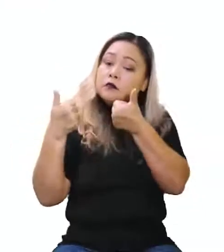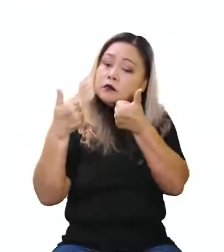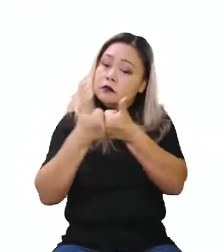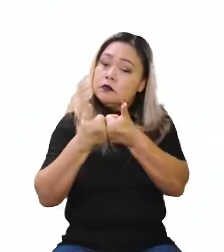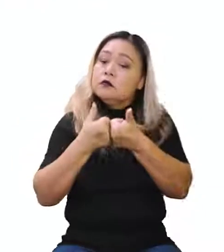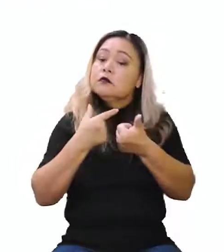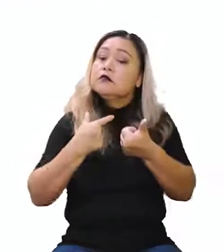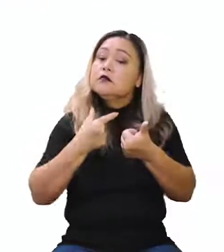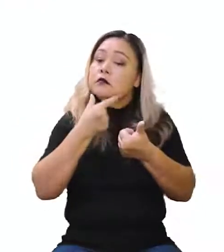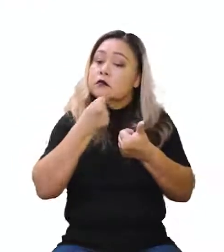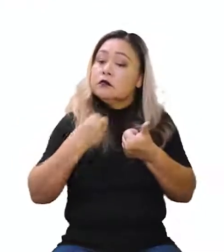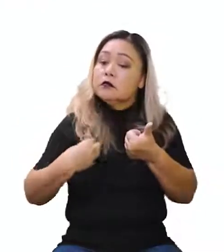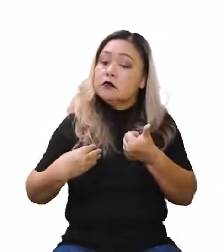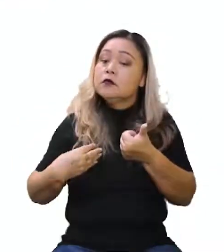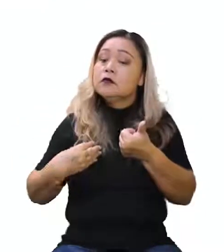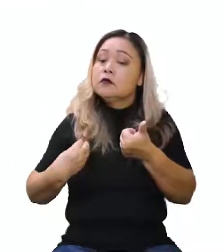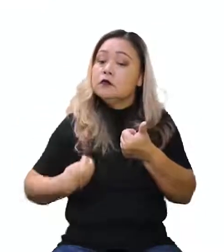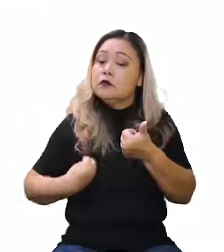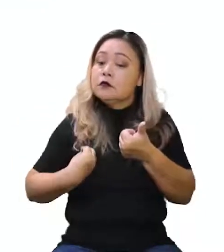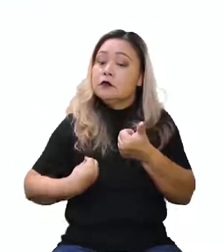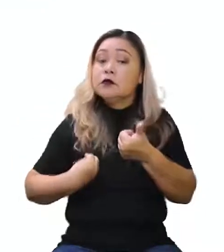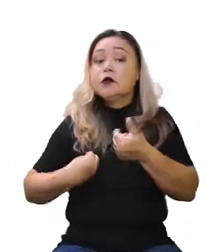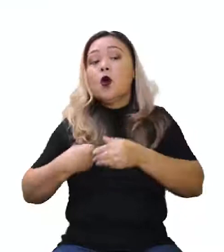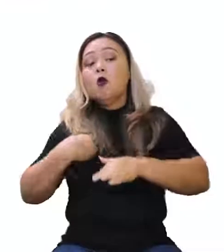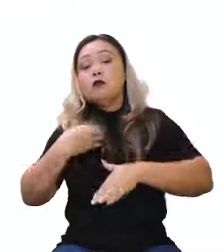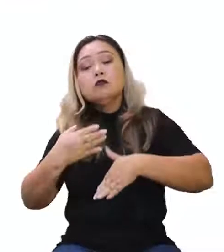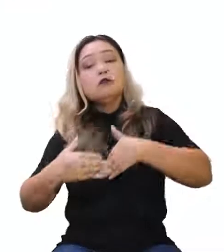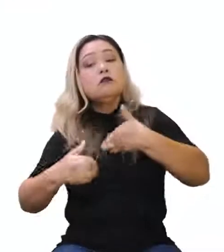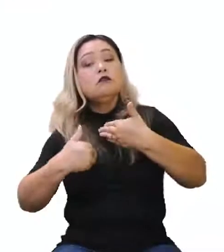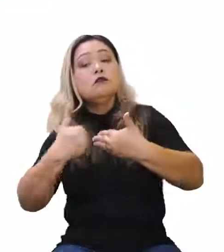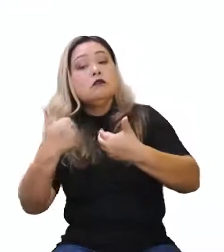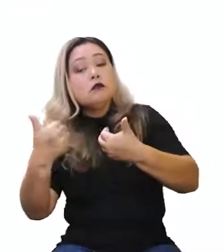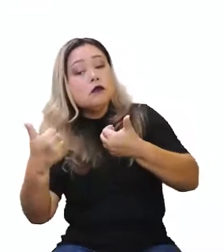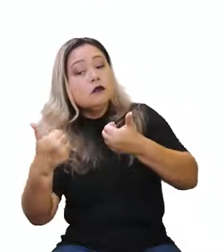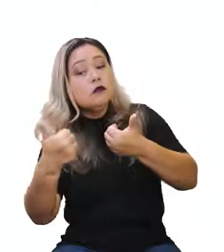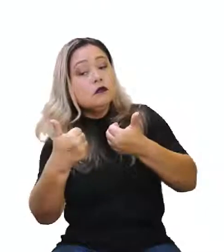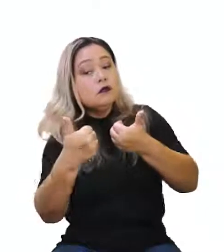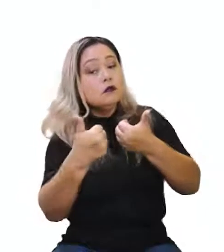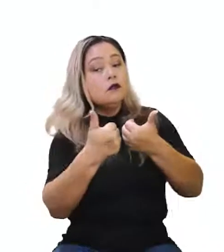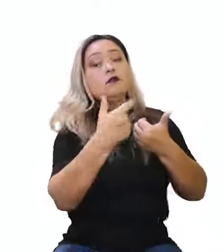domesticado ou em processo de domesticação.